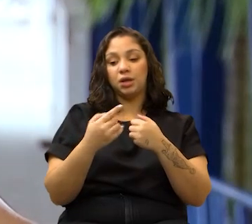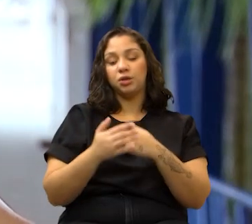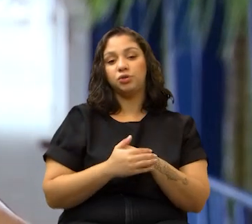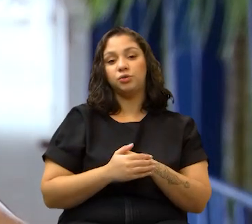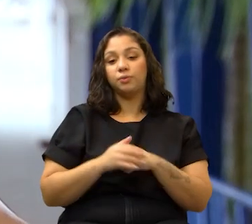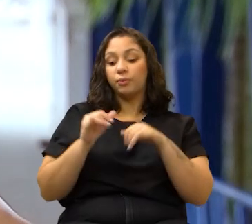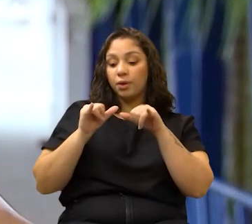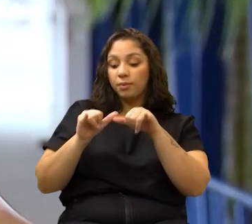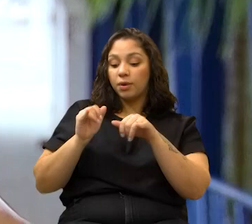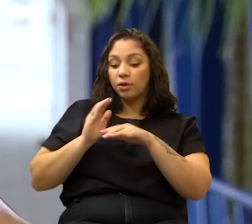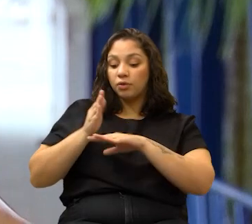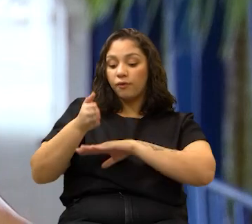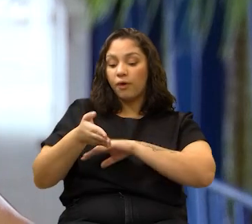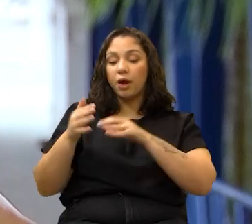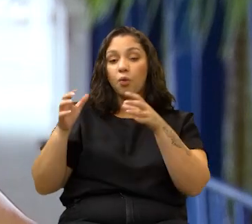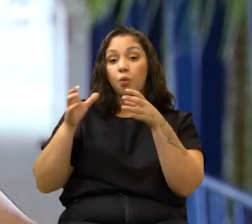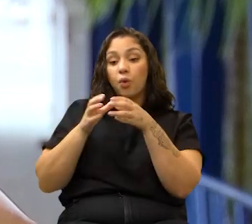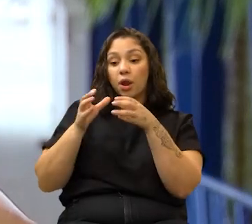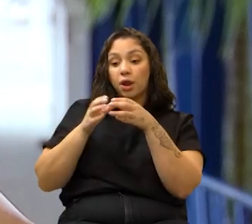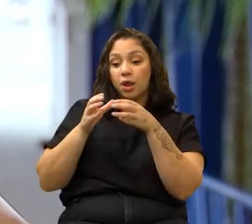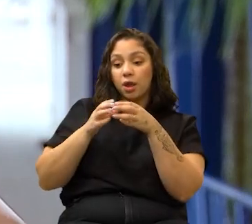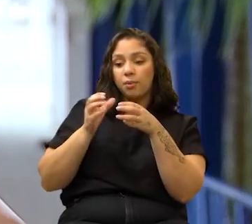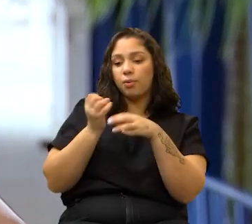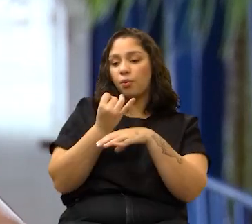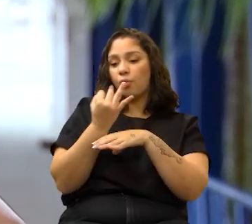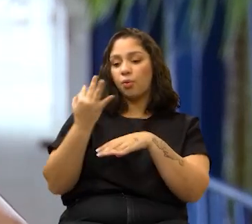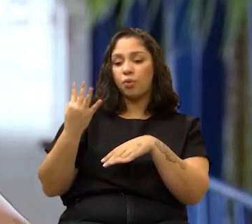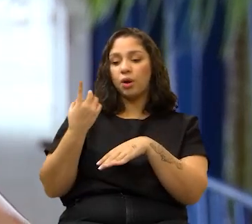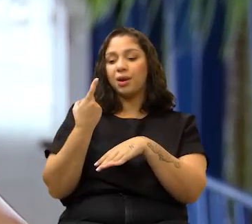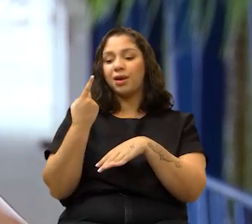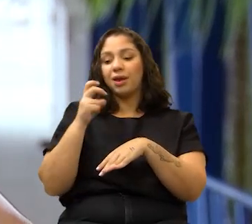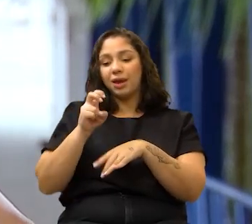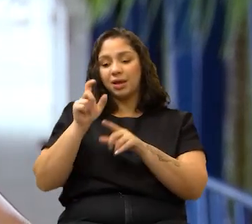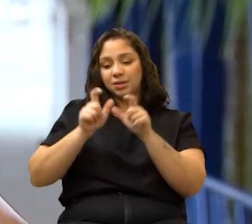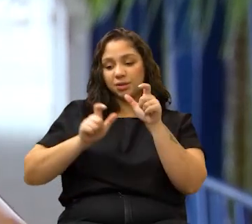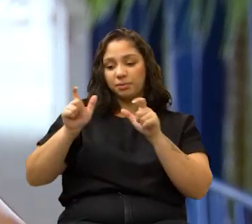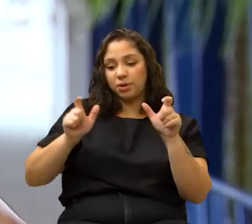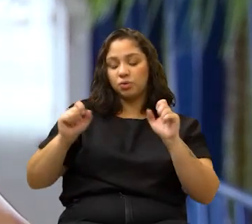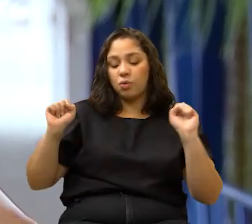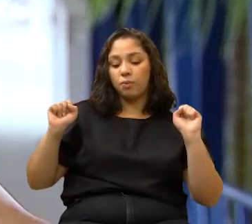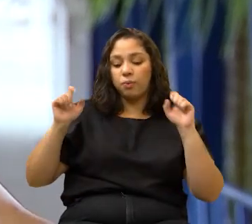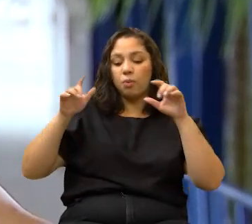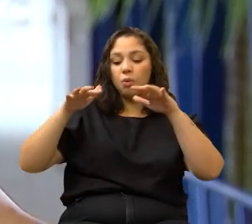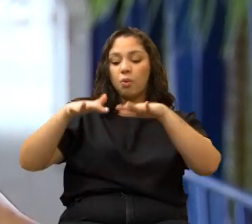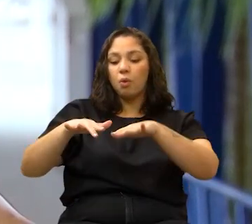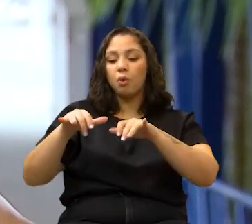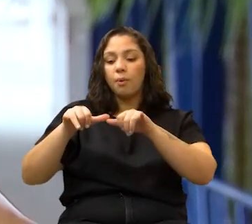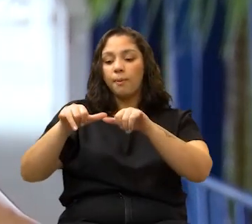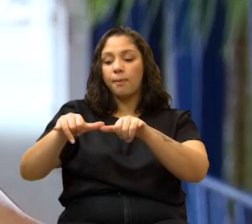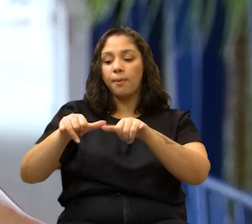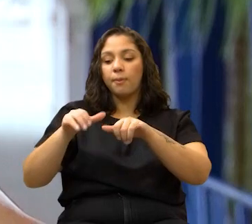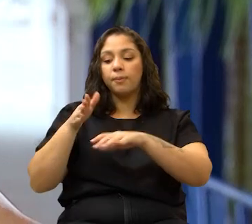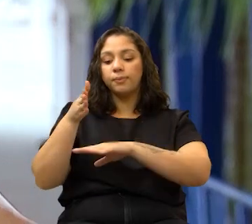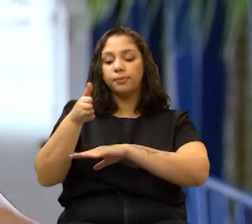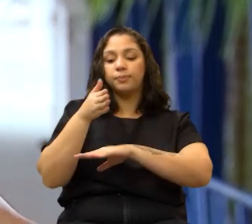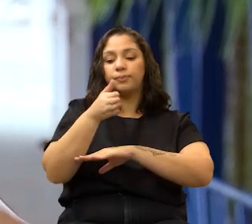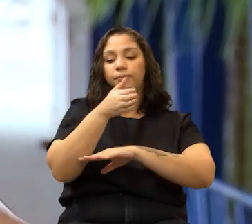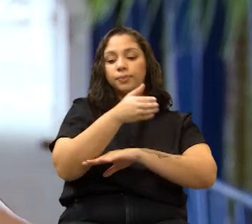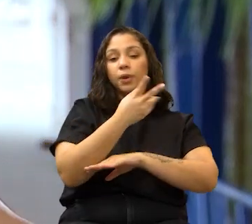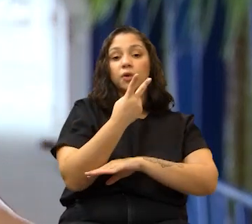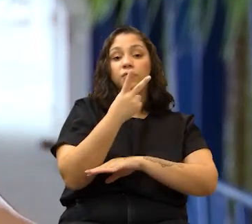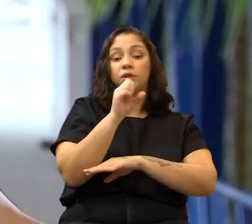nos supermercados com uma equipe, nós contamos com uma equipe atualmente de 15 pessoas mais ou menos. Vamos nesses